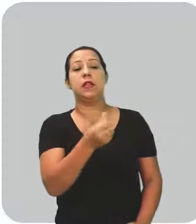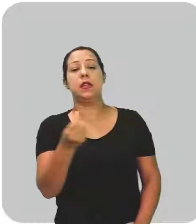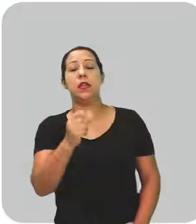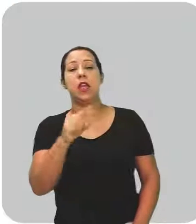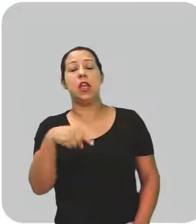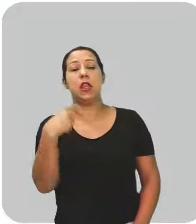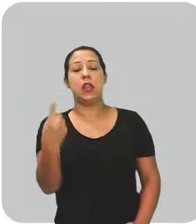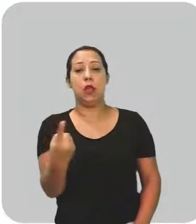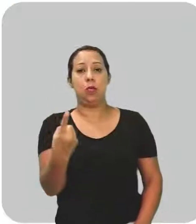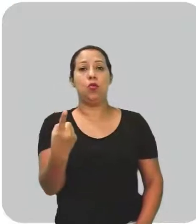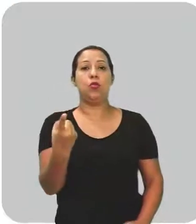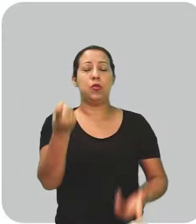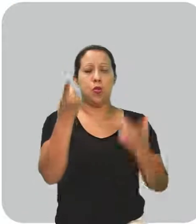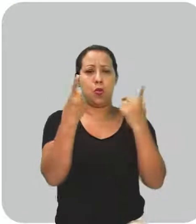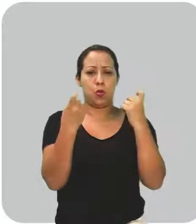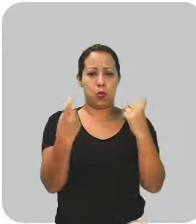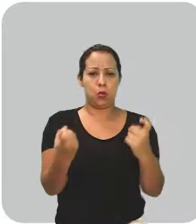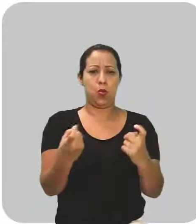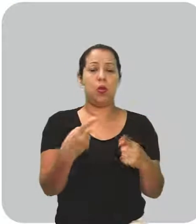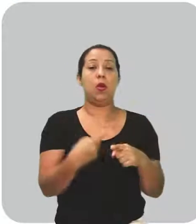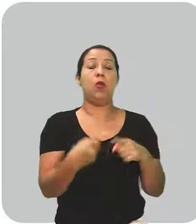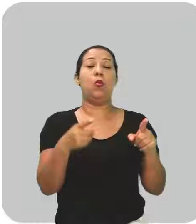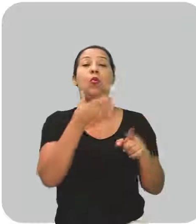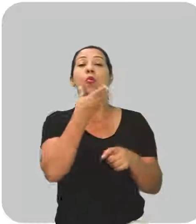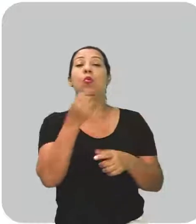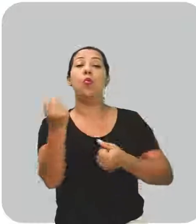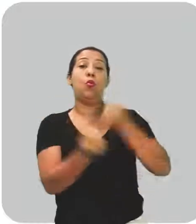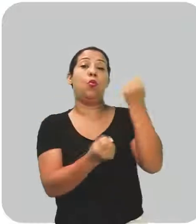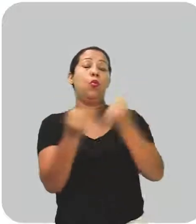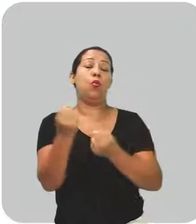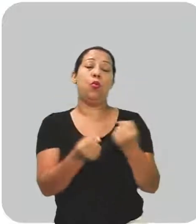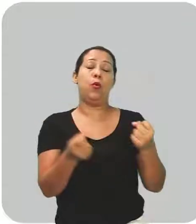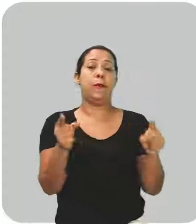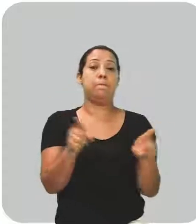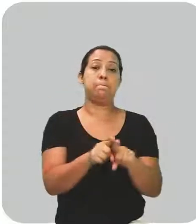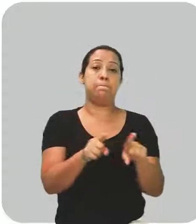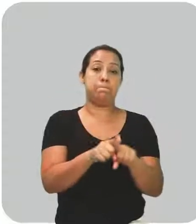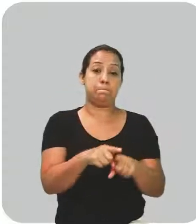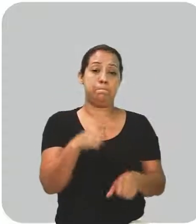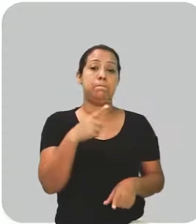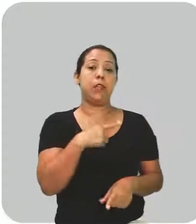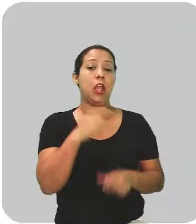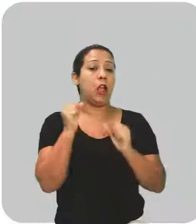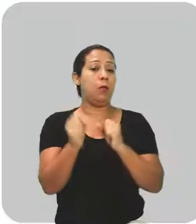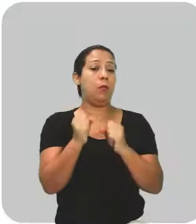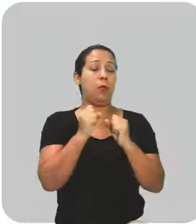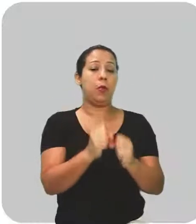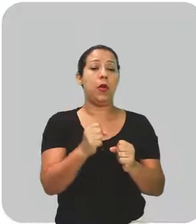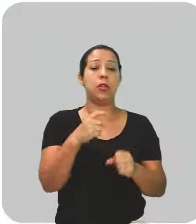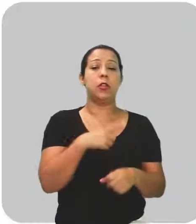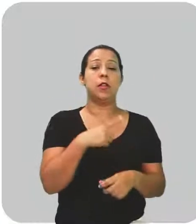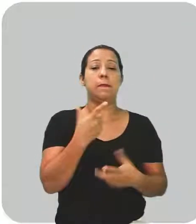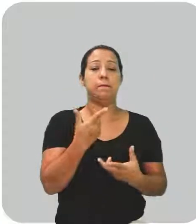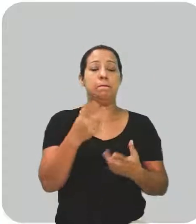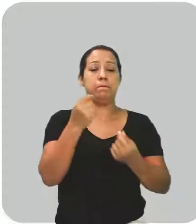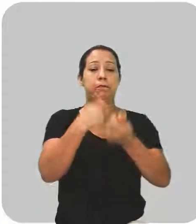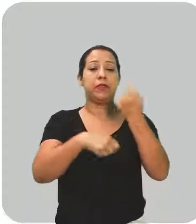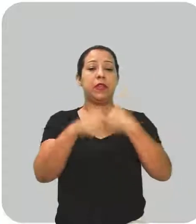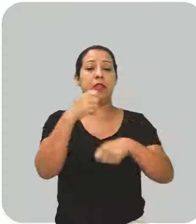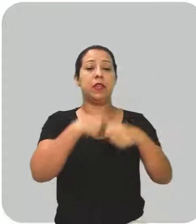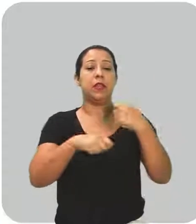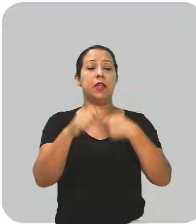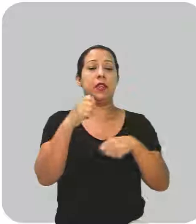crime, o motorista comete também uma infração administrativa, previsto no artigo 165